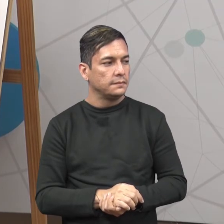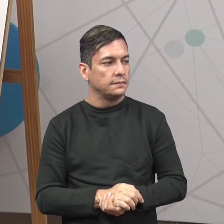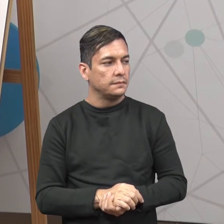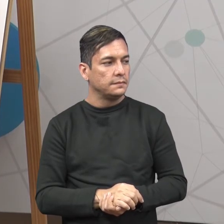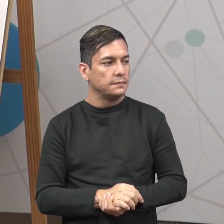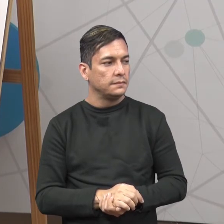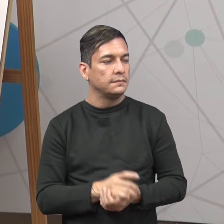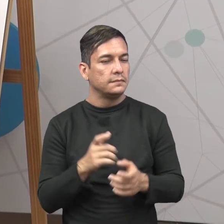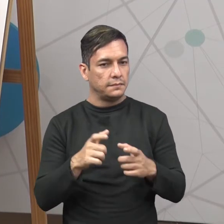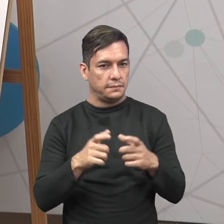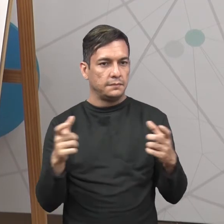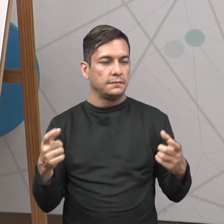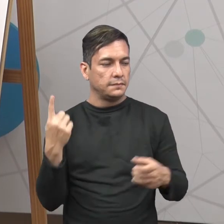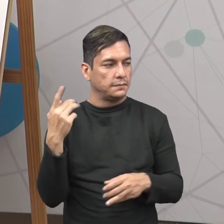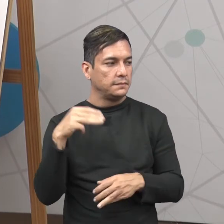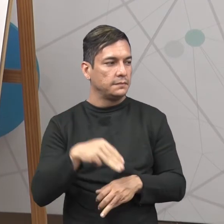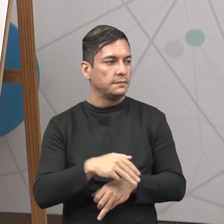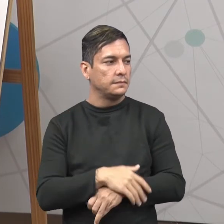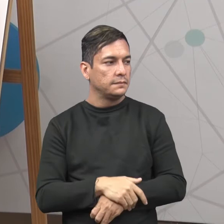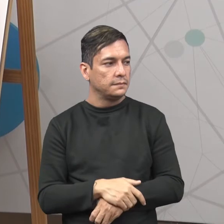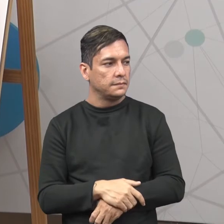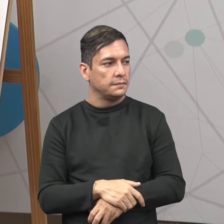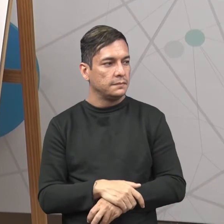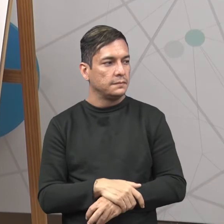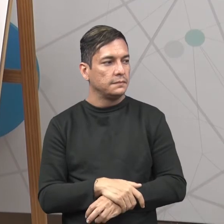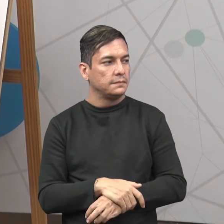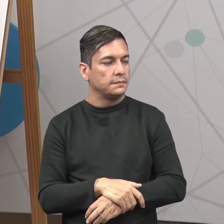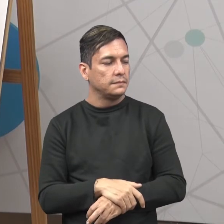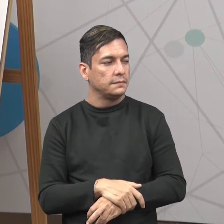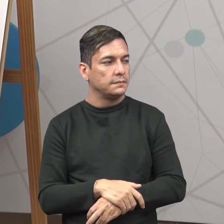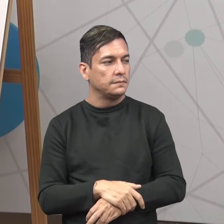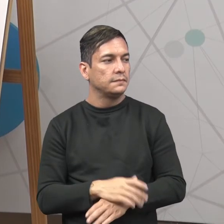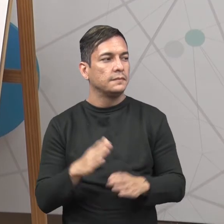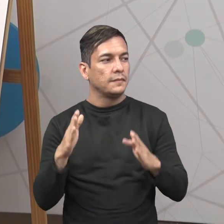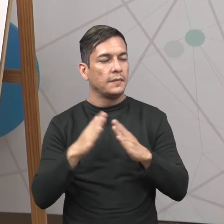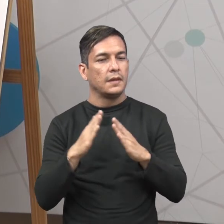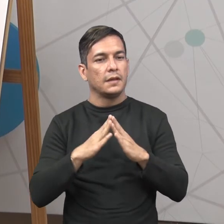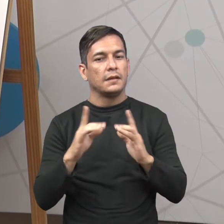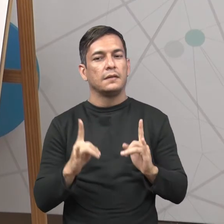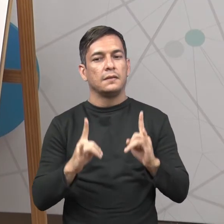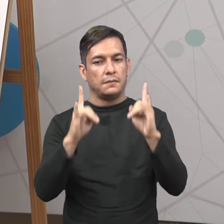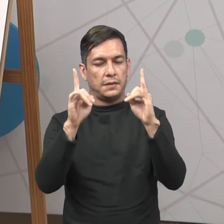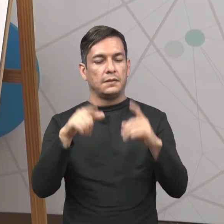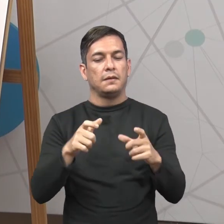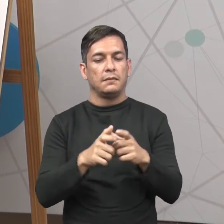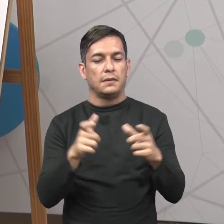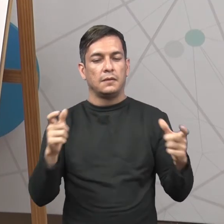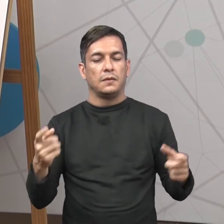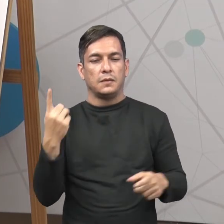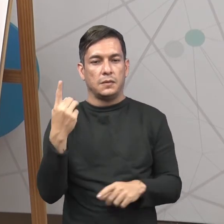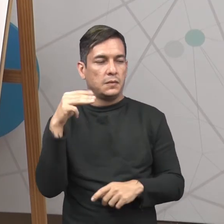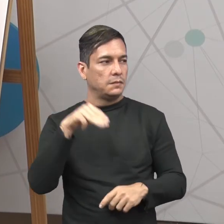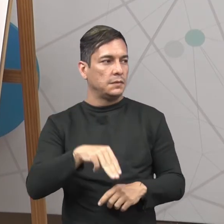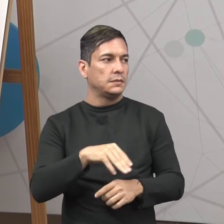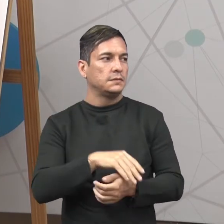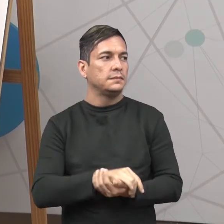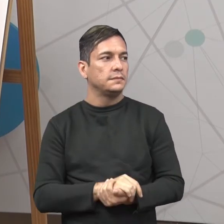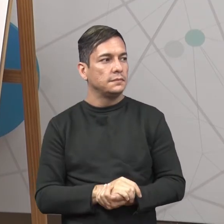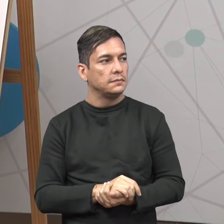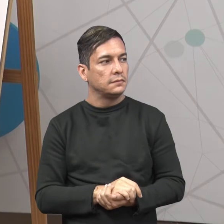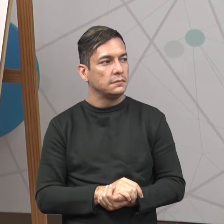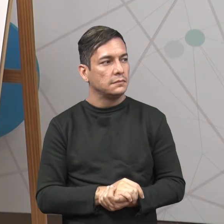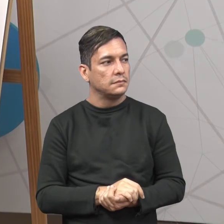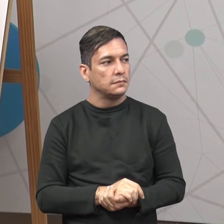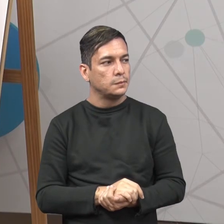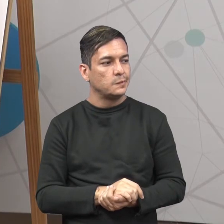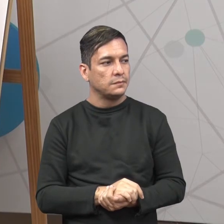Maiores que 1 metro. Não é mesmo? A casa e o prédio são maiores que 1 metro.